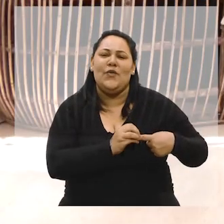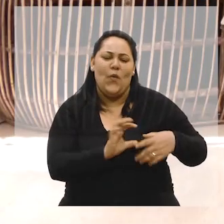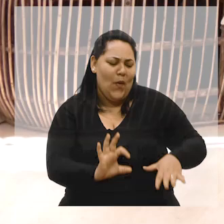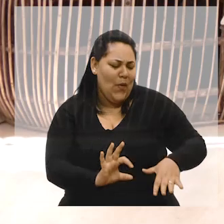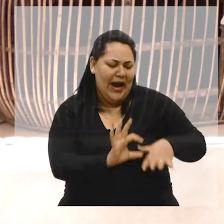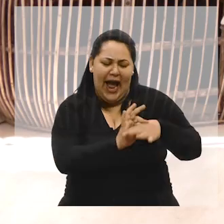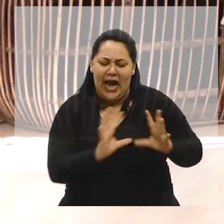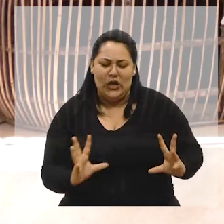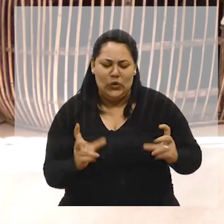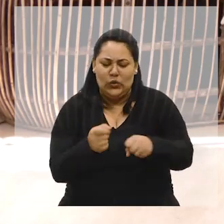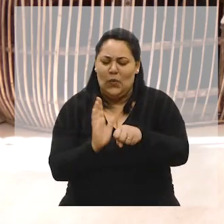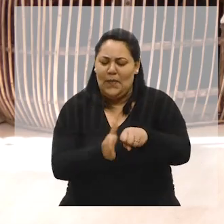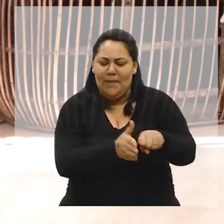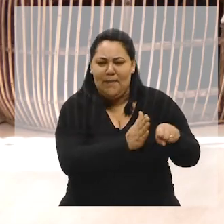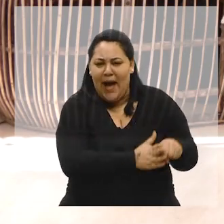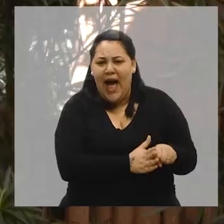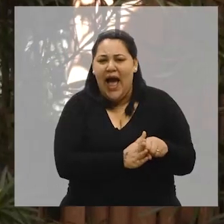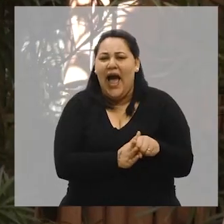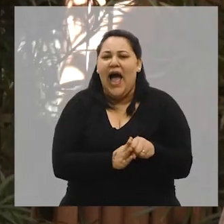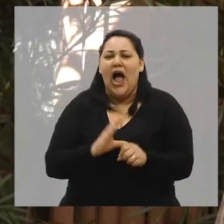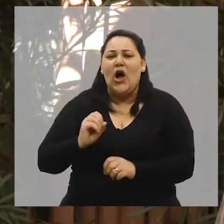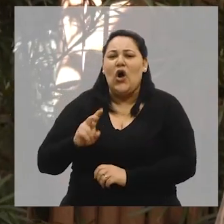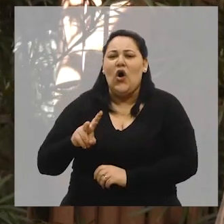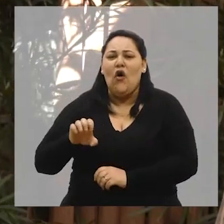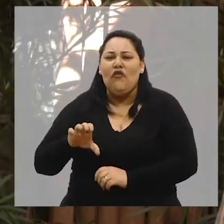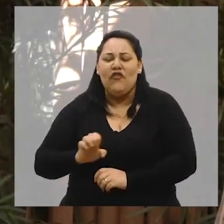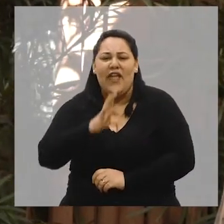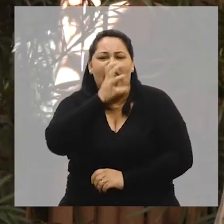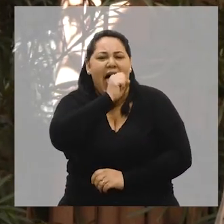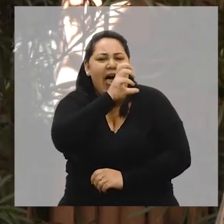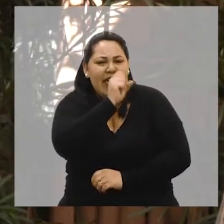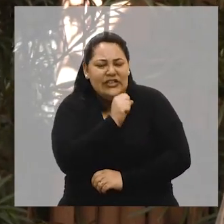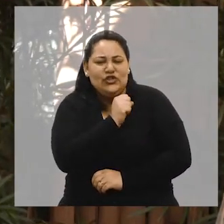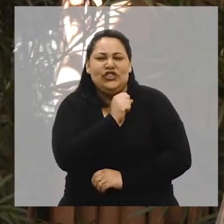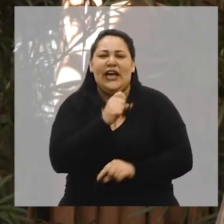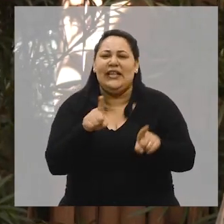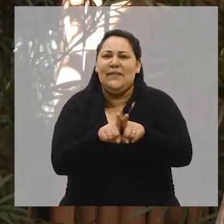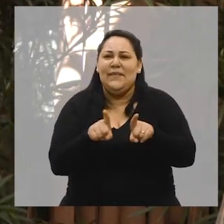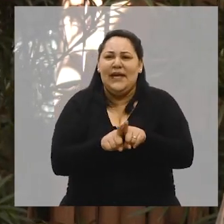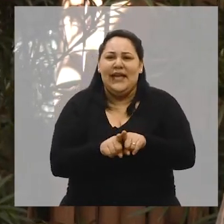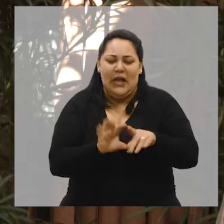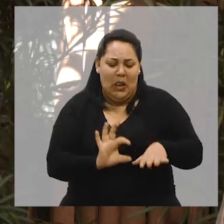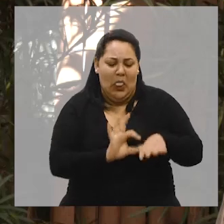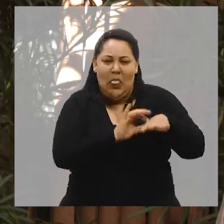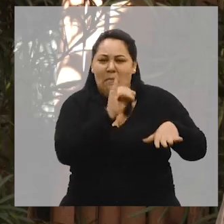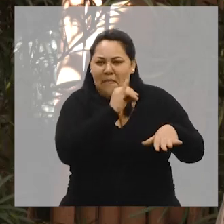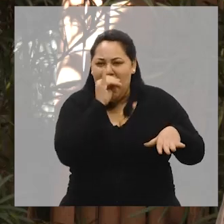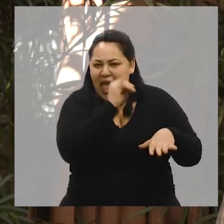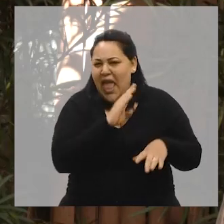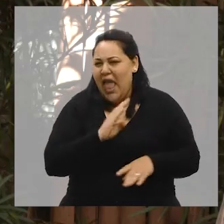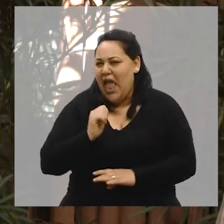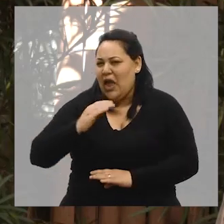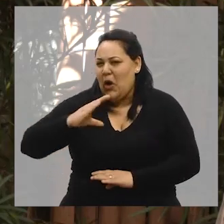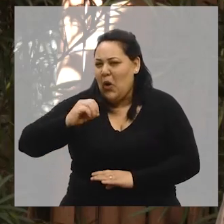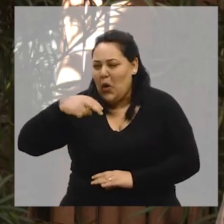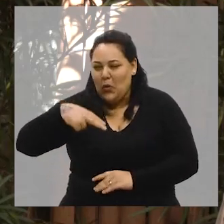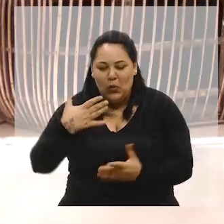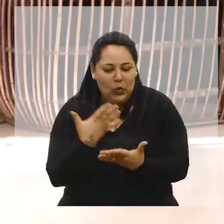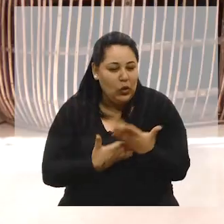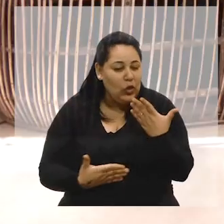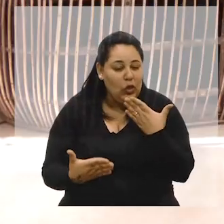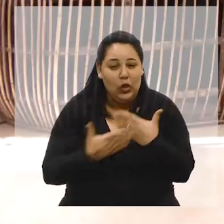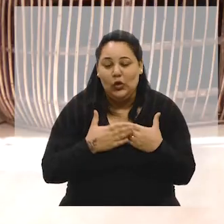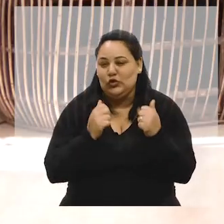feijoada completa, com tudo. Com a couve, com a laranja, com o bacon, com